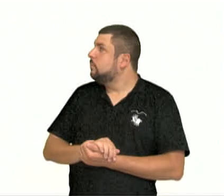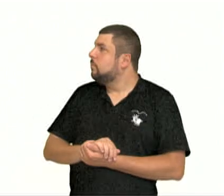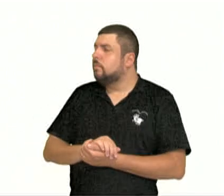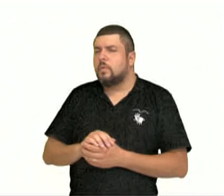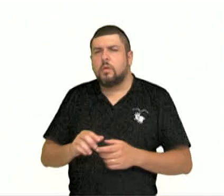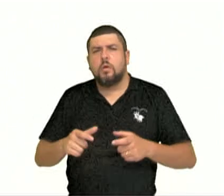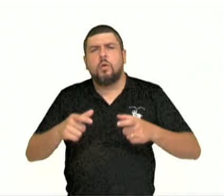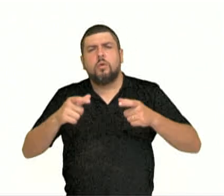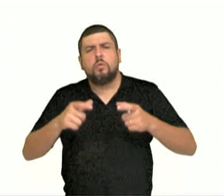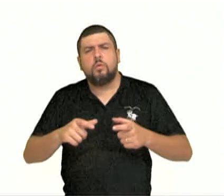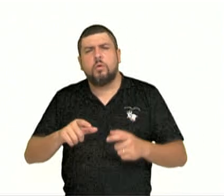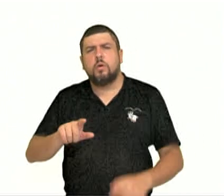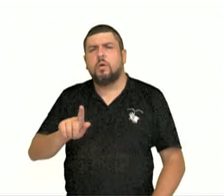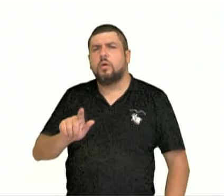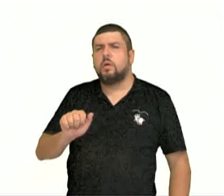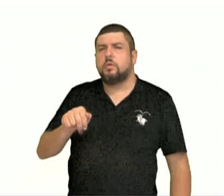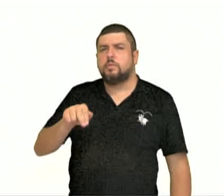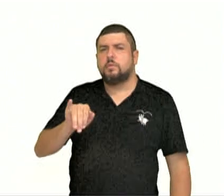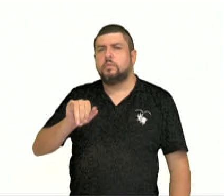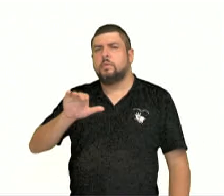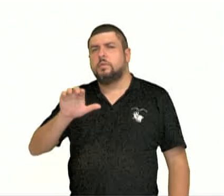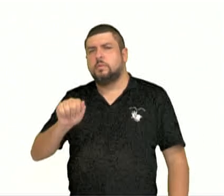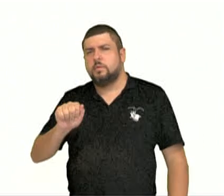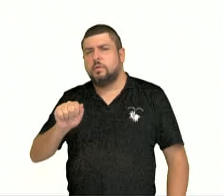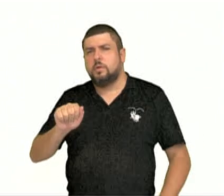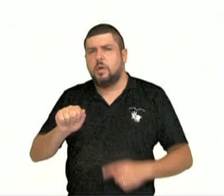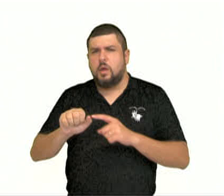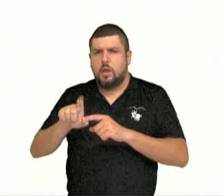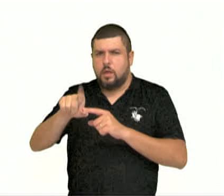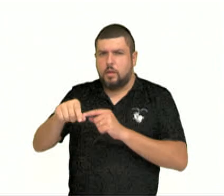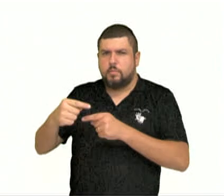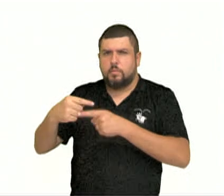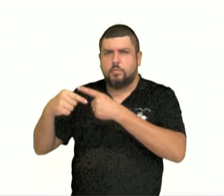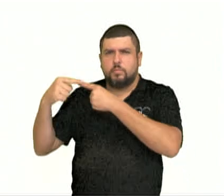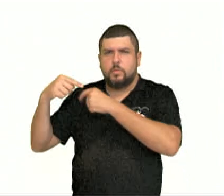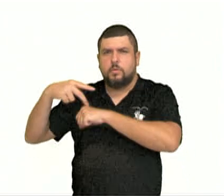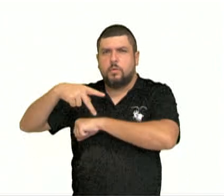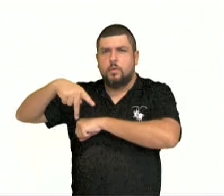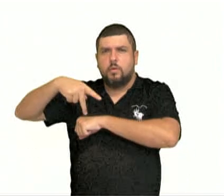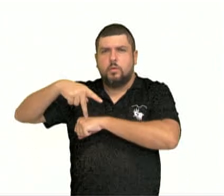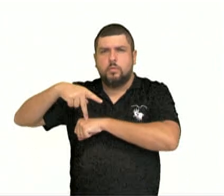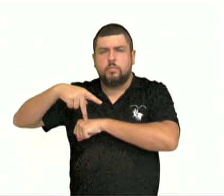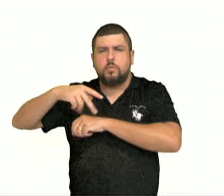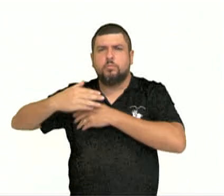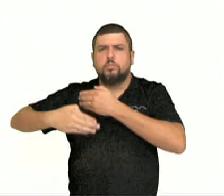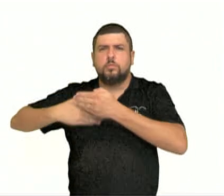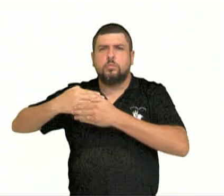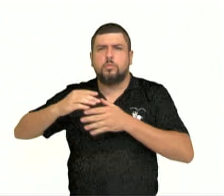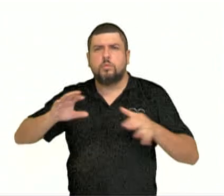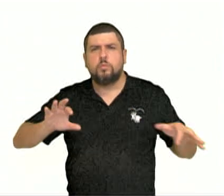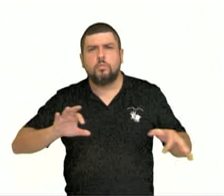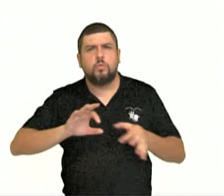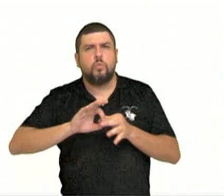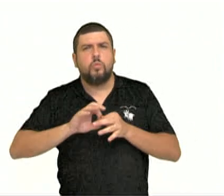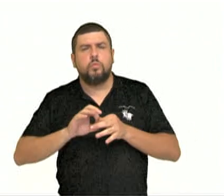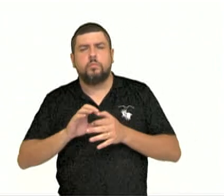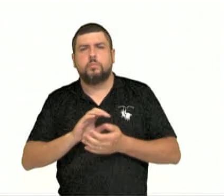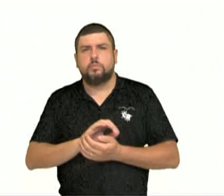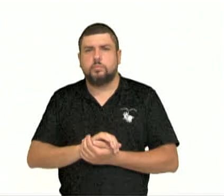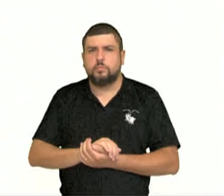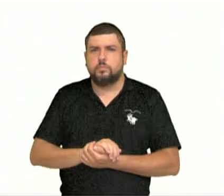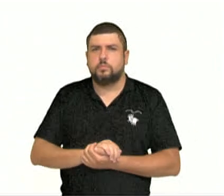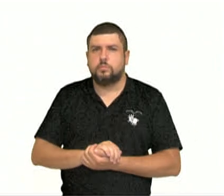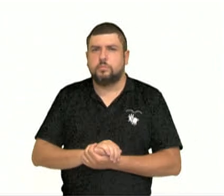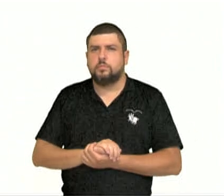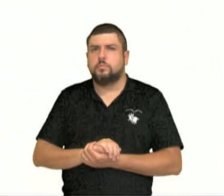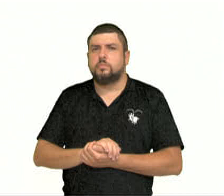uma região, a um país que depois deixou de existir, se juntou com uma outra nação. Que ano nasceu Cervantes?